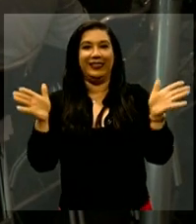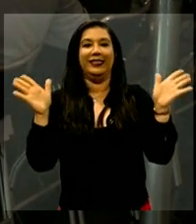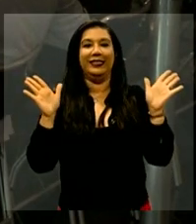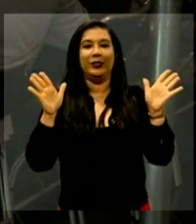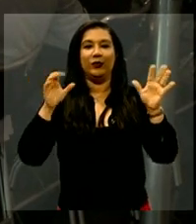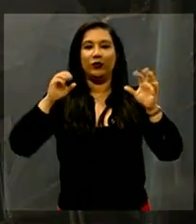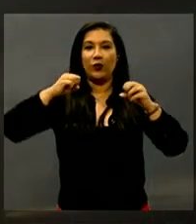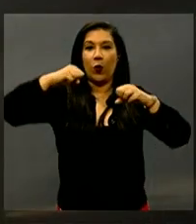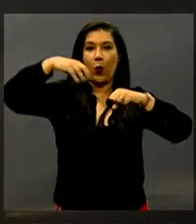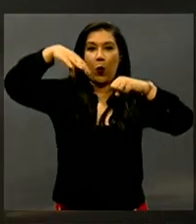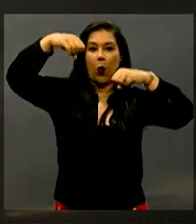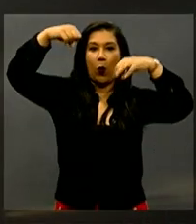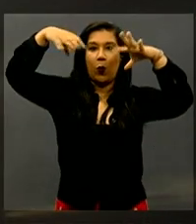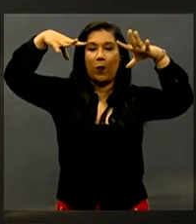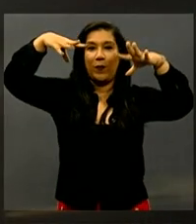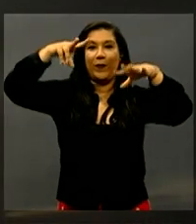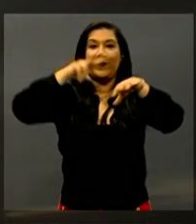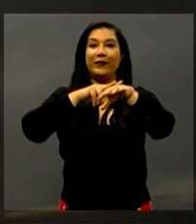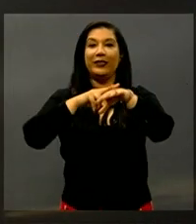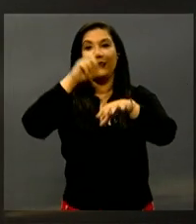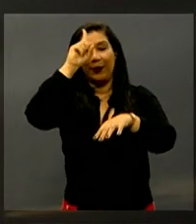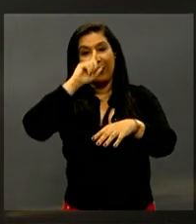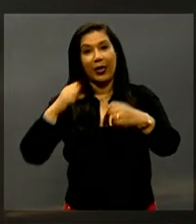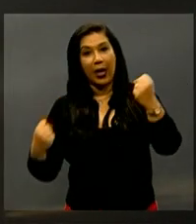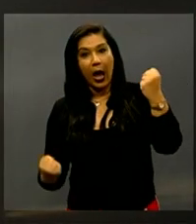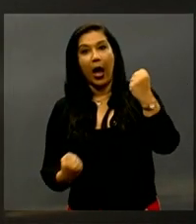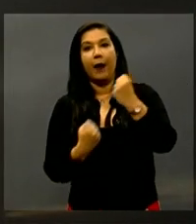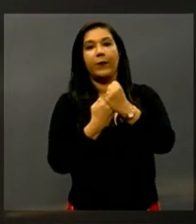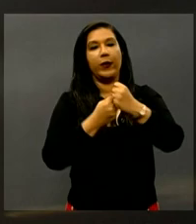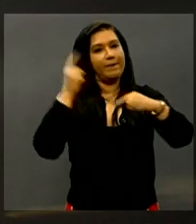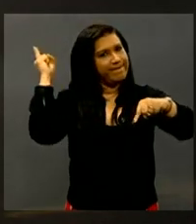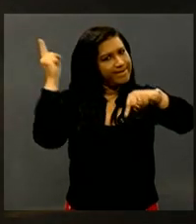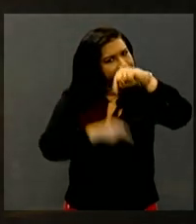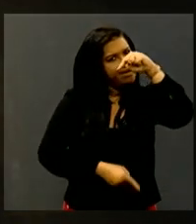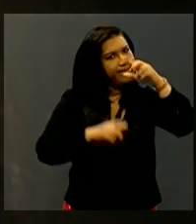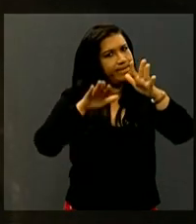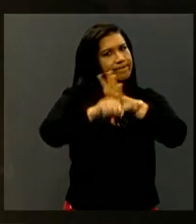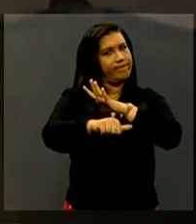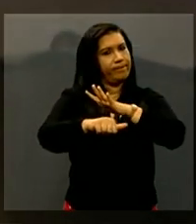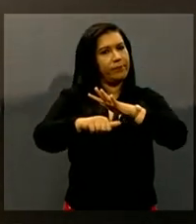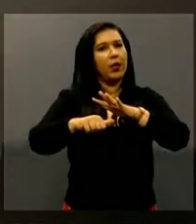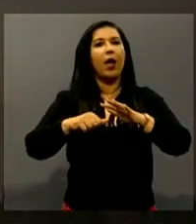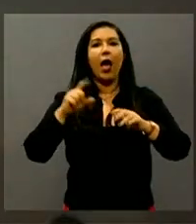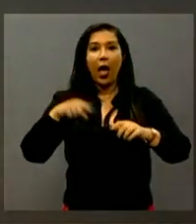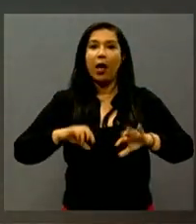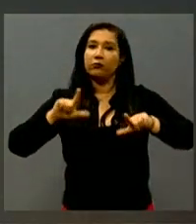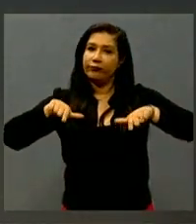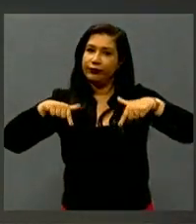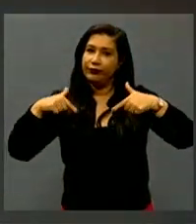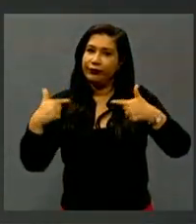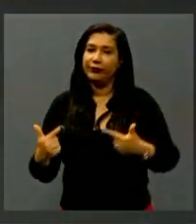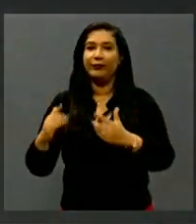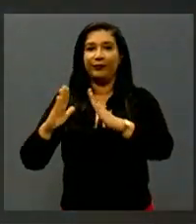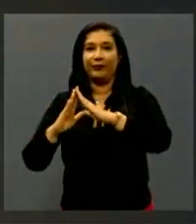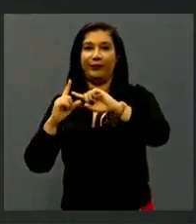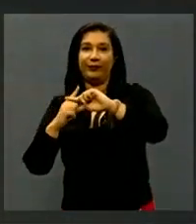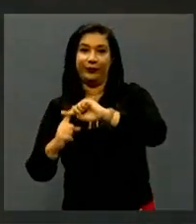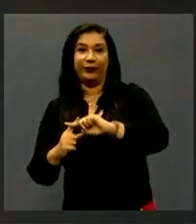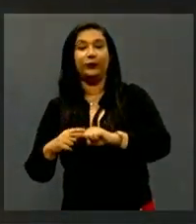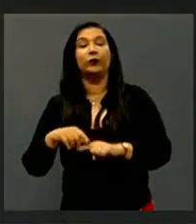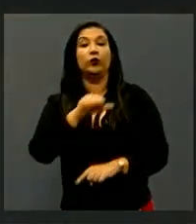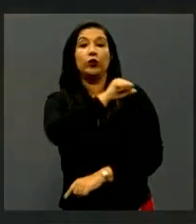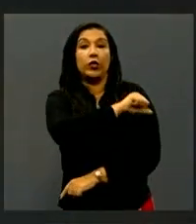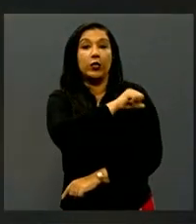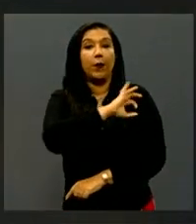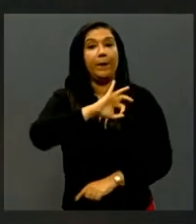iluminado de verde e amarelo em apoio às medidas contra a corrupção. Foi uma iniciativa da Arquidiocese do Rio de Janeiro, da Polícia